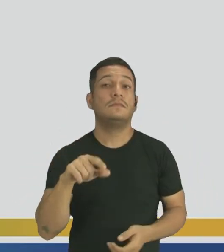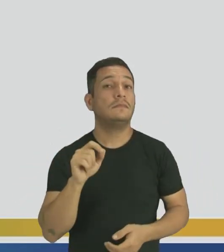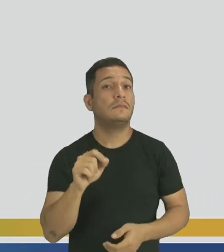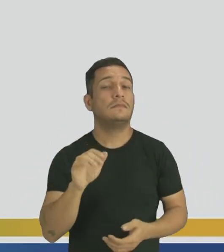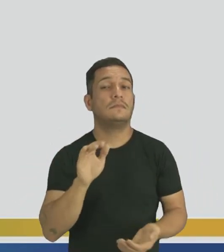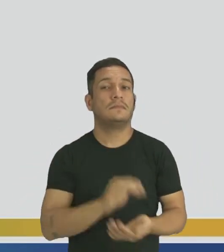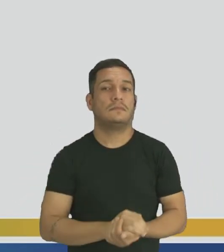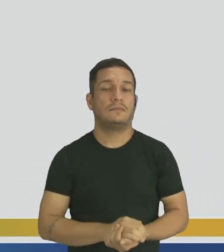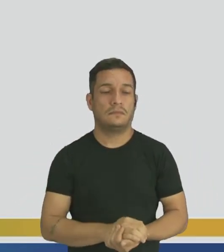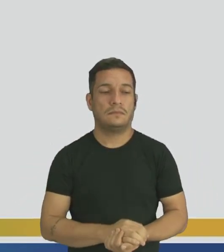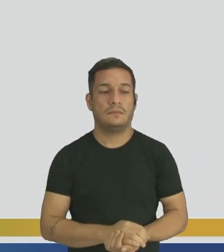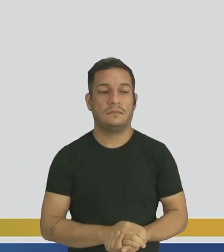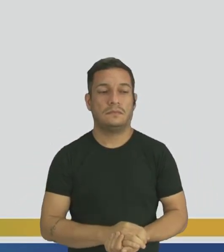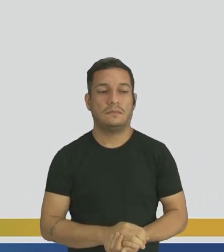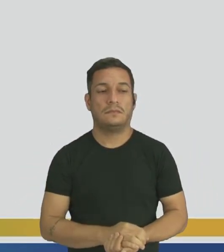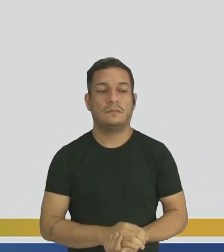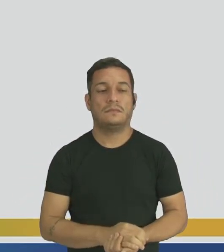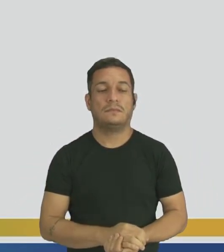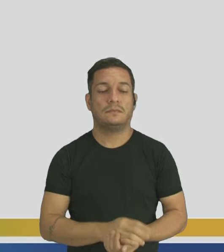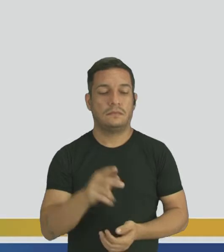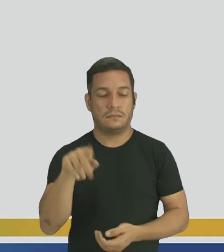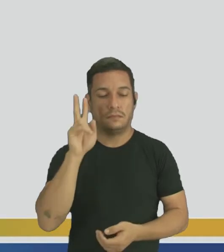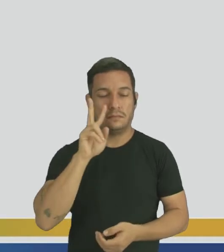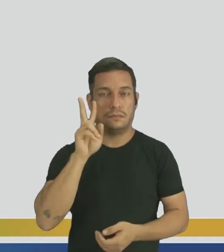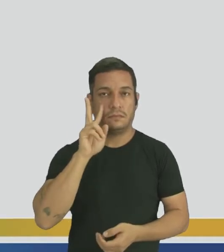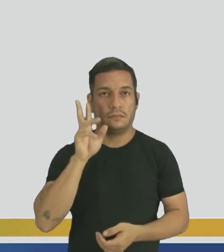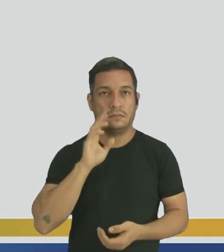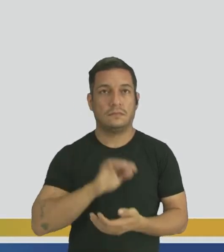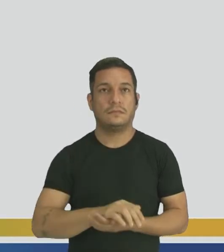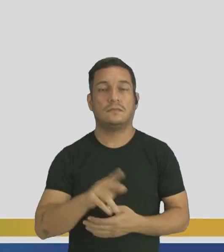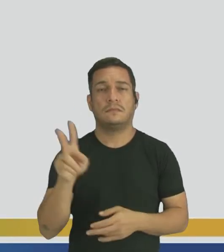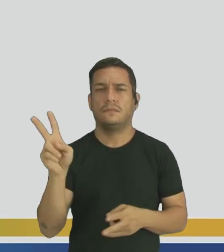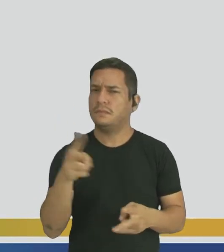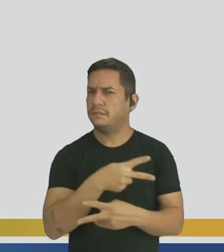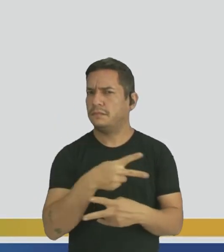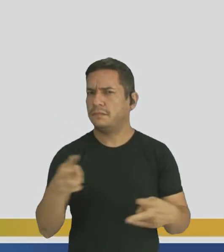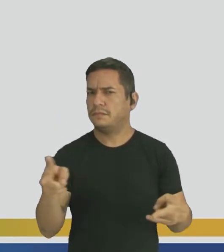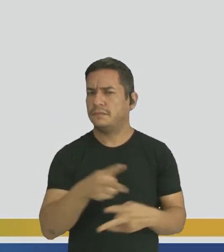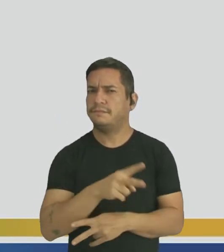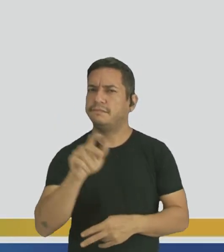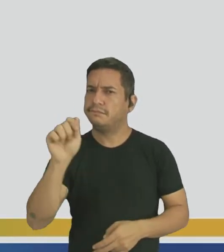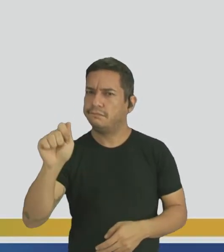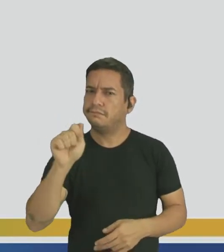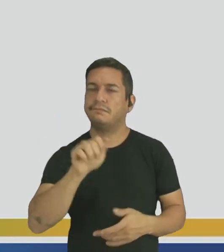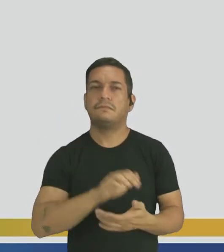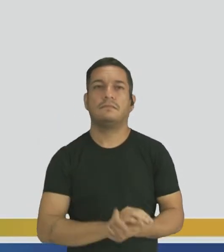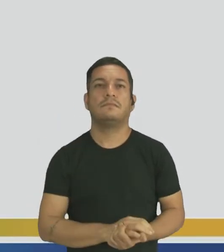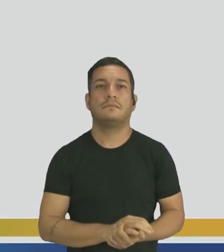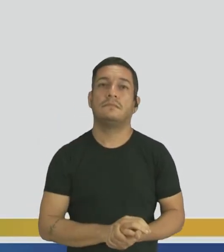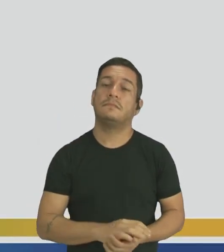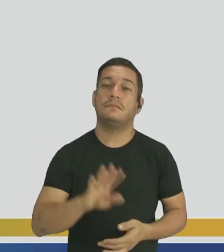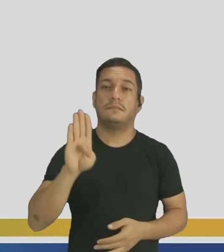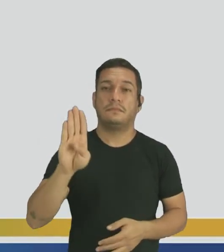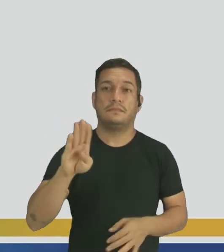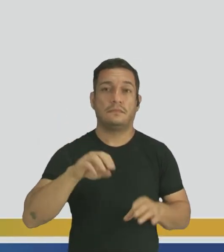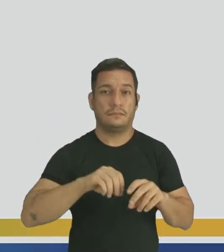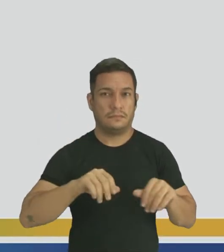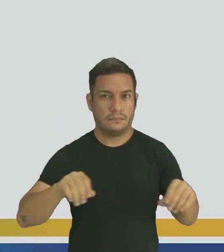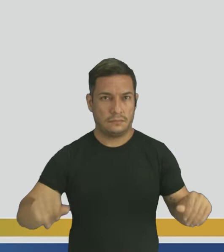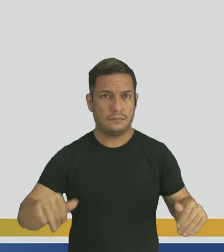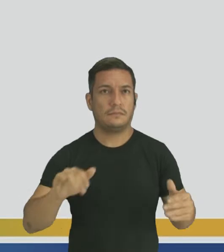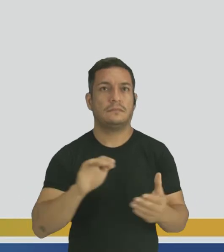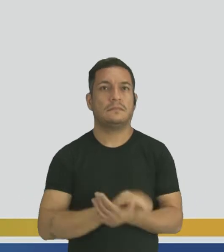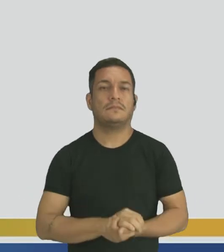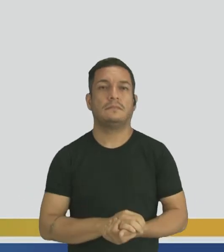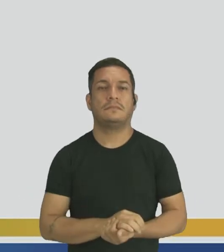que faltou, gente? Vocês lembram? Será que faltou a letra A, vento? Será que faltou